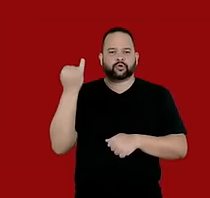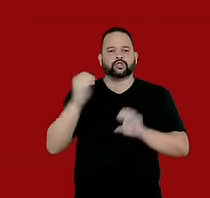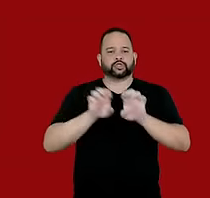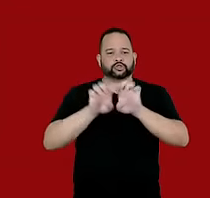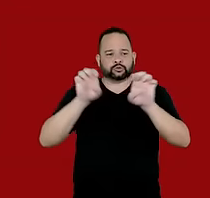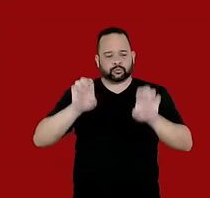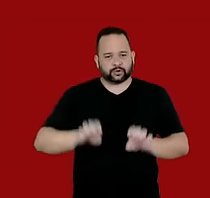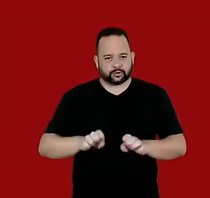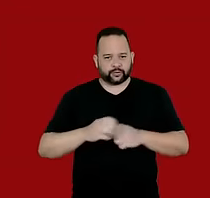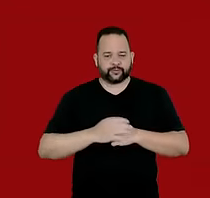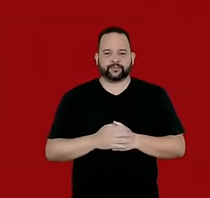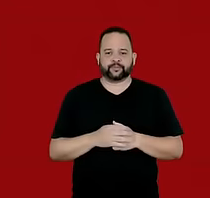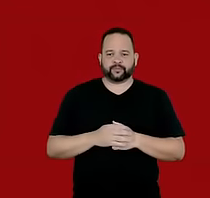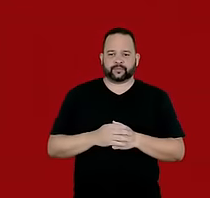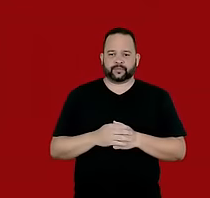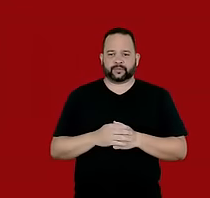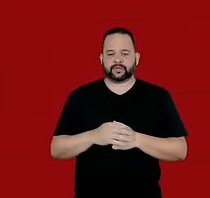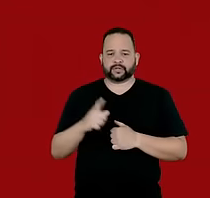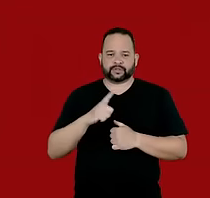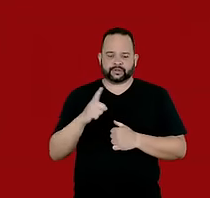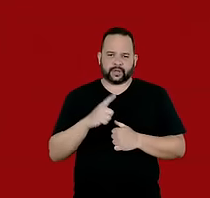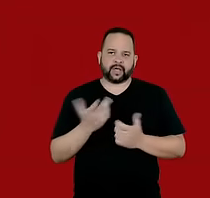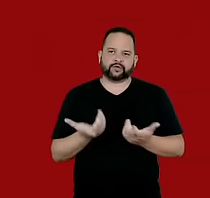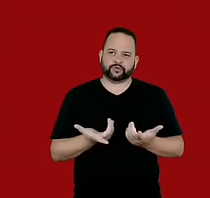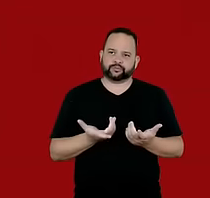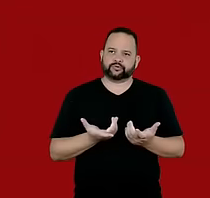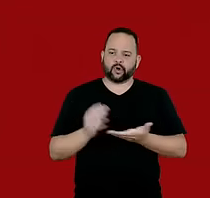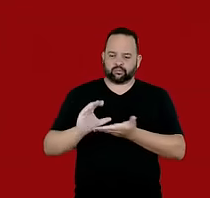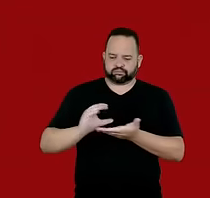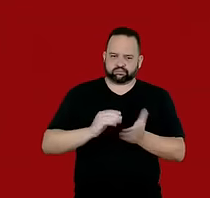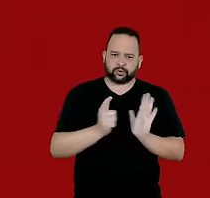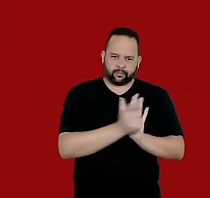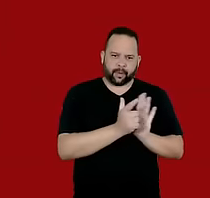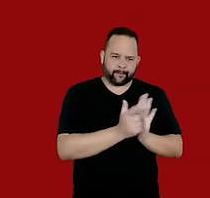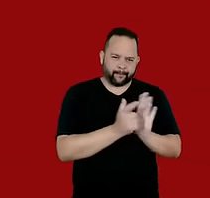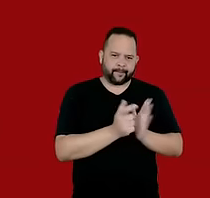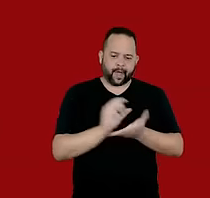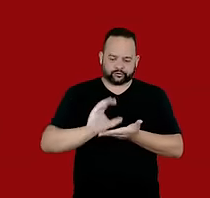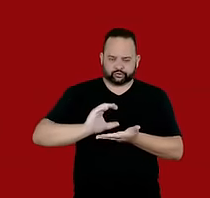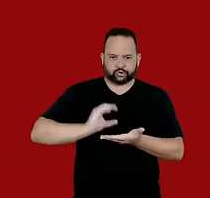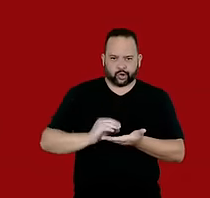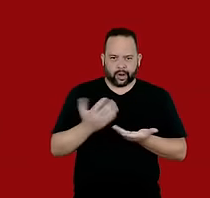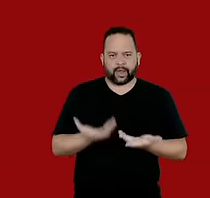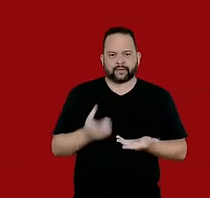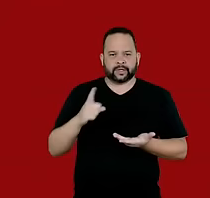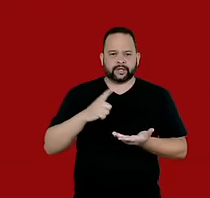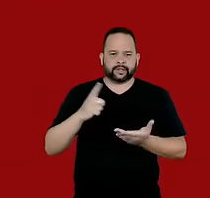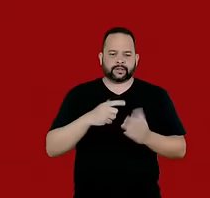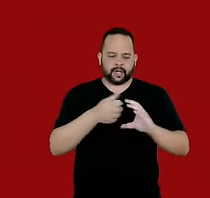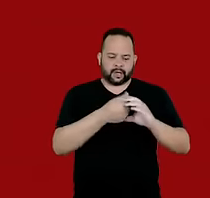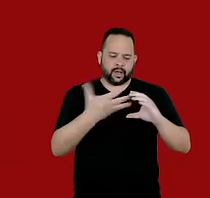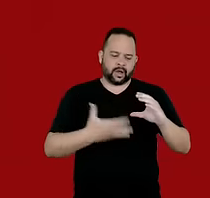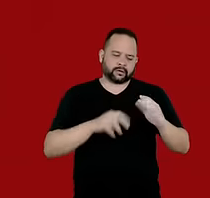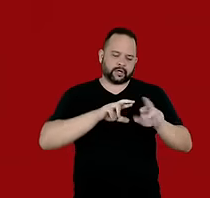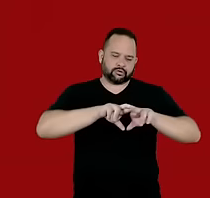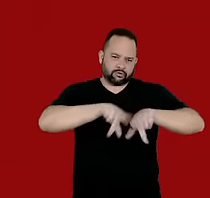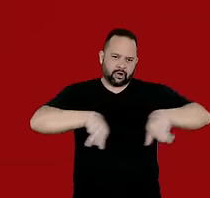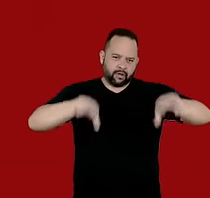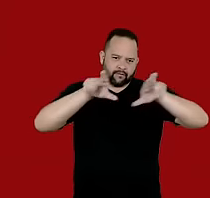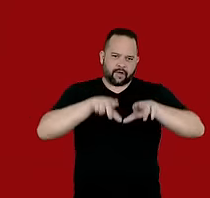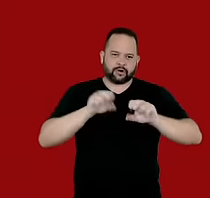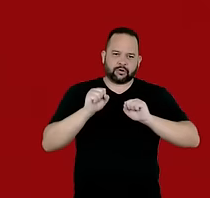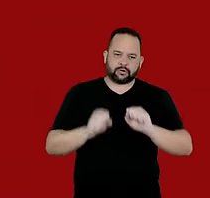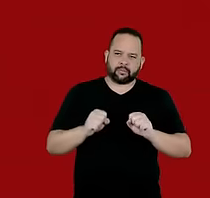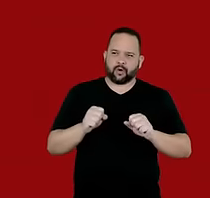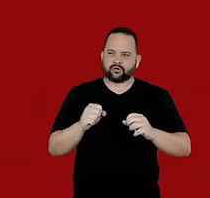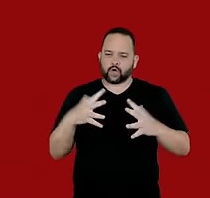têm partes de papéis são títulos de crédito né que tem diversas características e podem distorcer bastante a avaliação de qual a rentabilidade quando a gente olha a parte